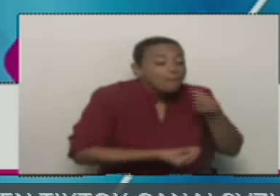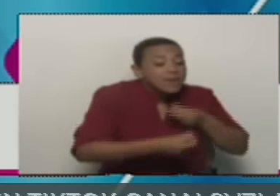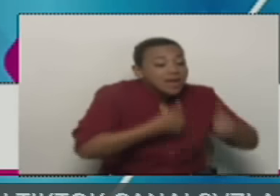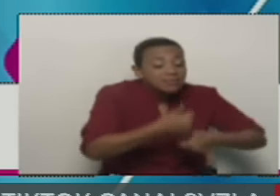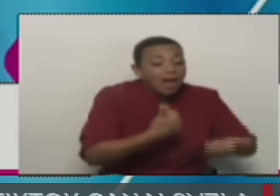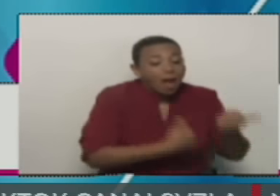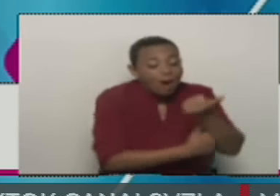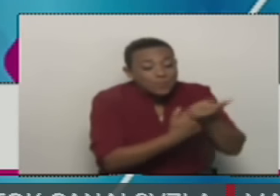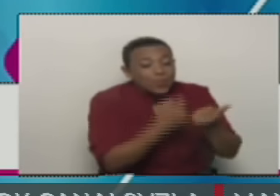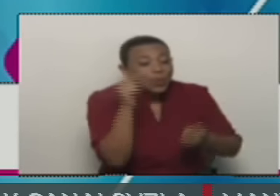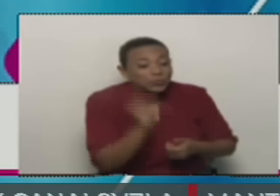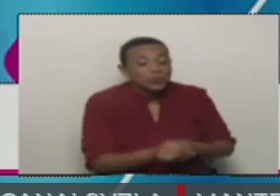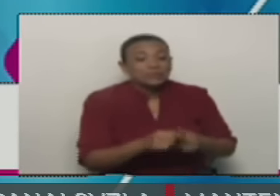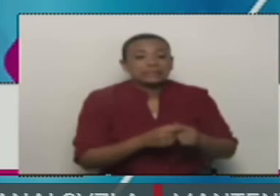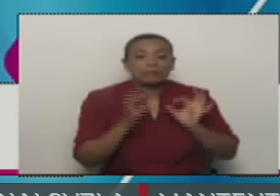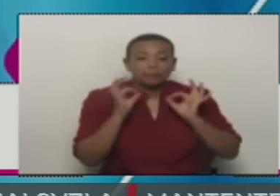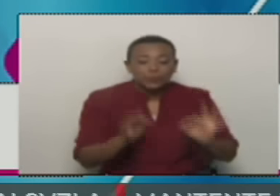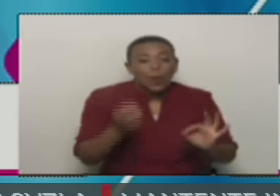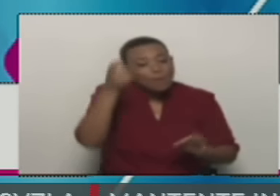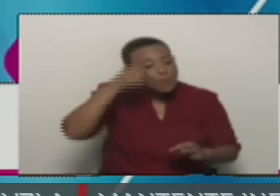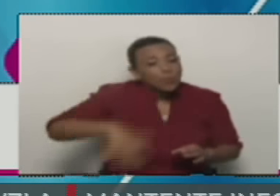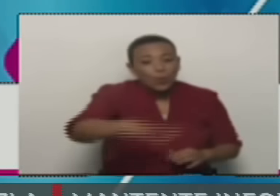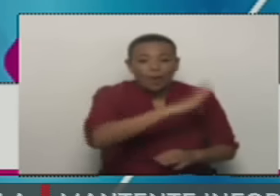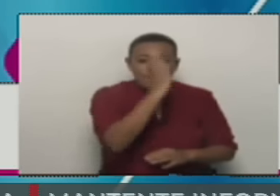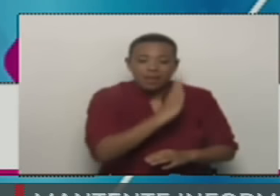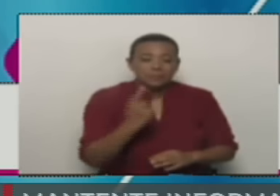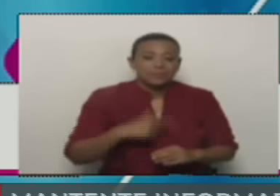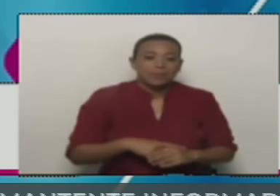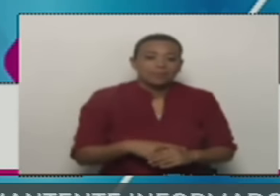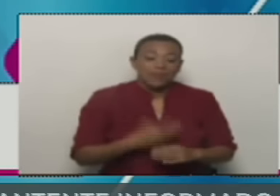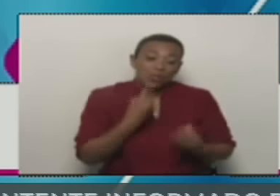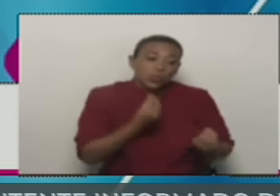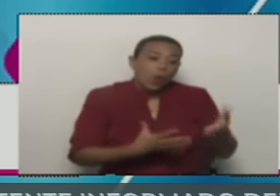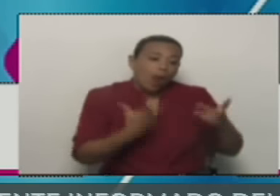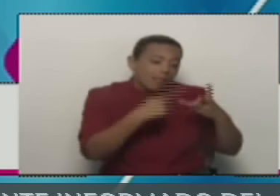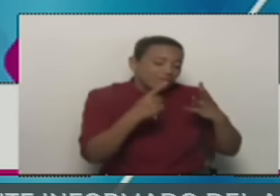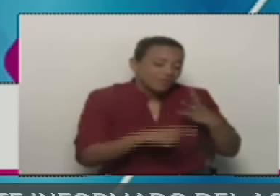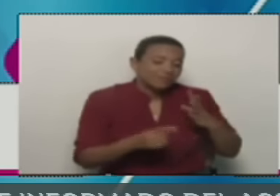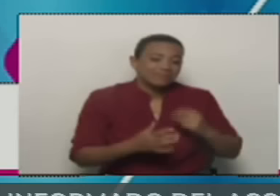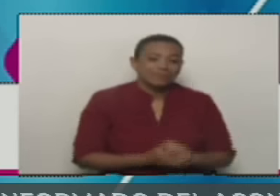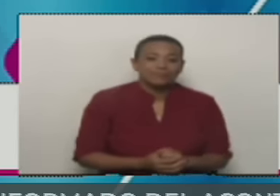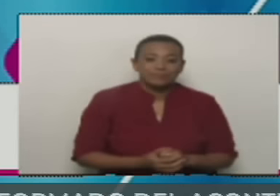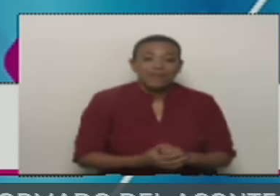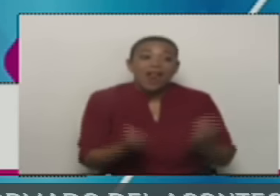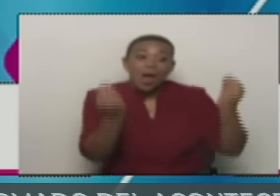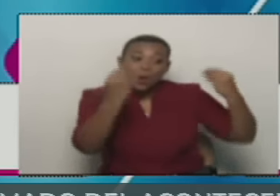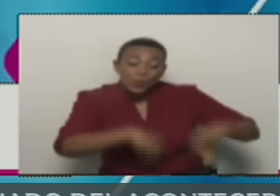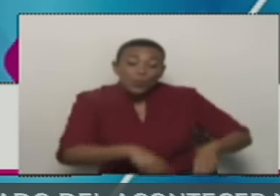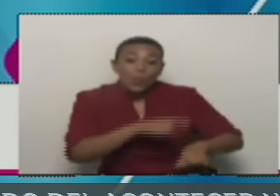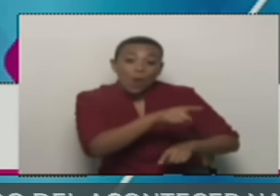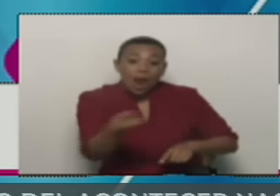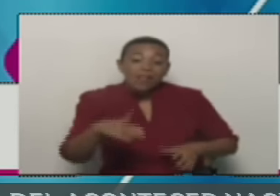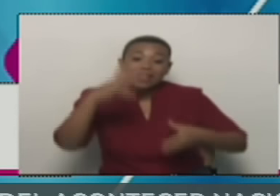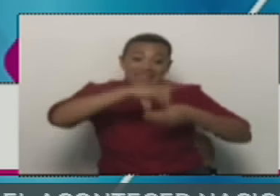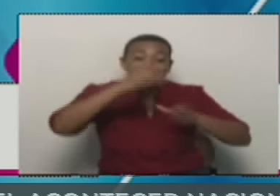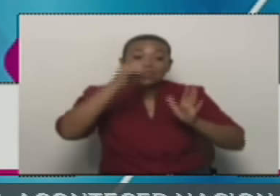alimenta y le da al pueblo brasileño, le da toda su diversidad. Y de acuerdo a